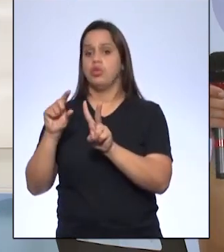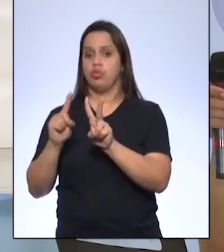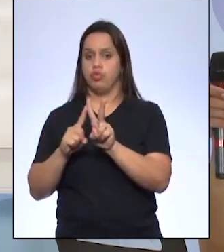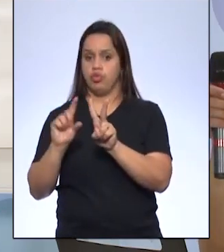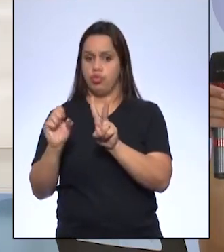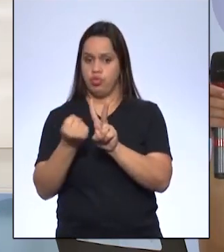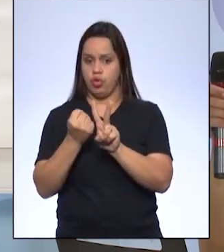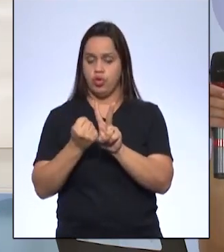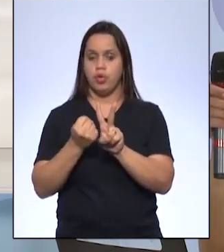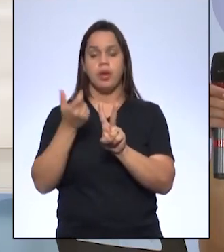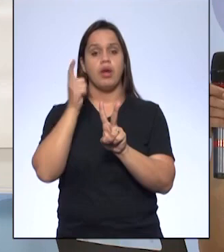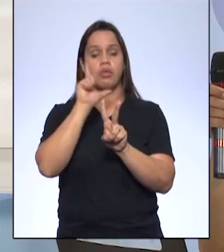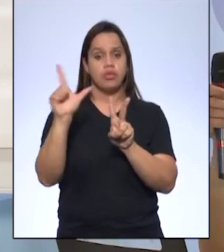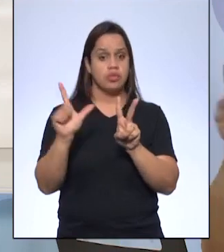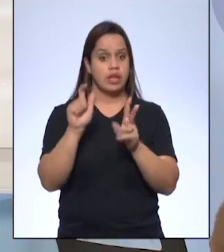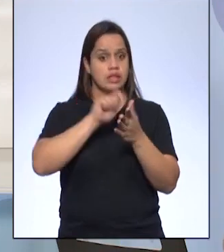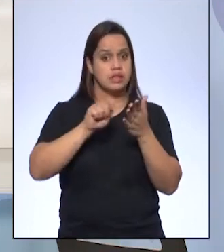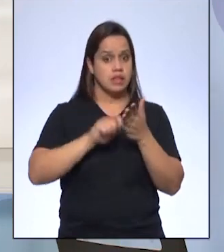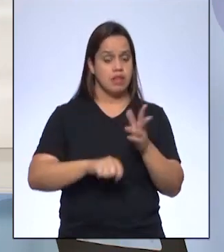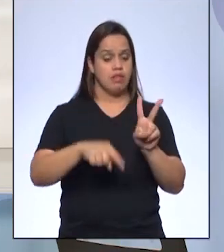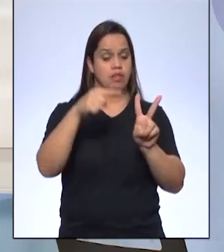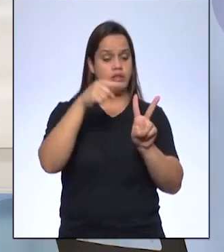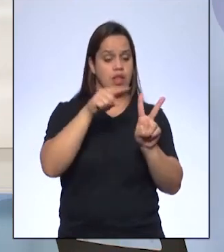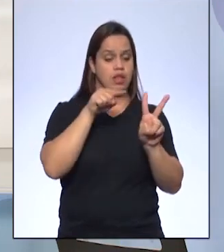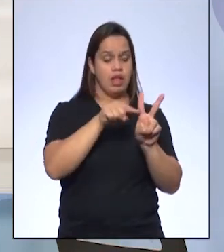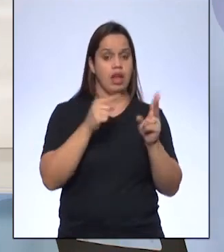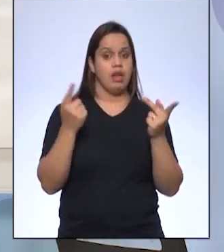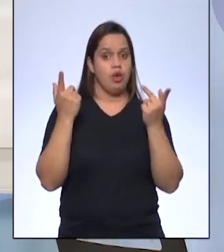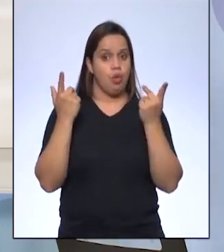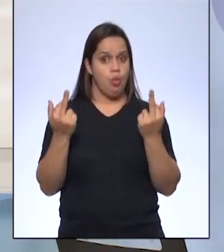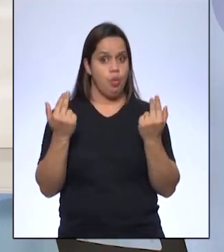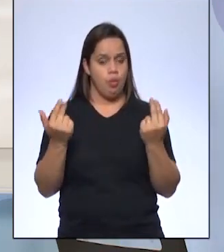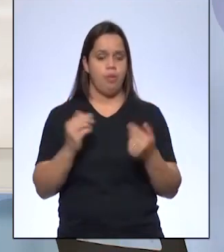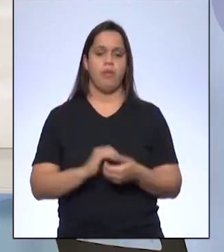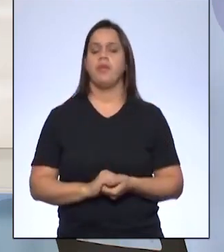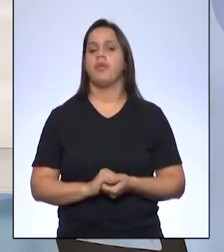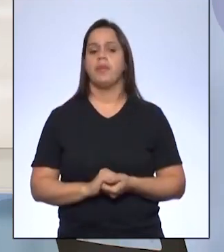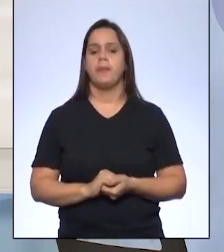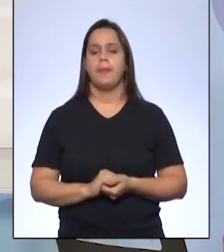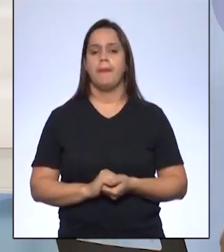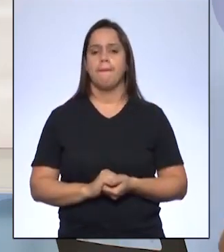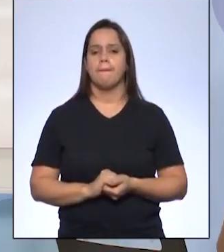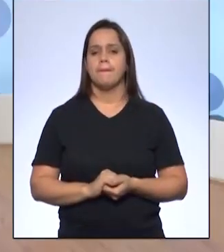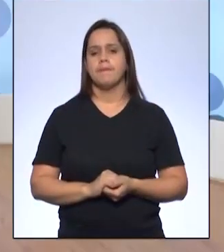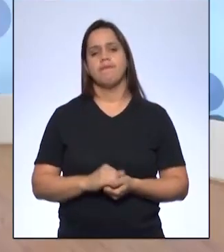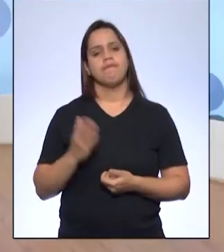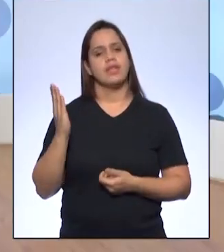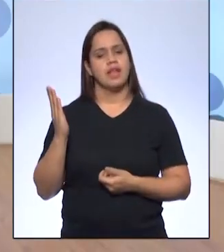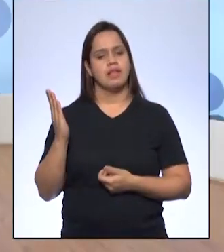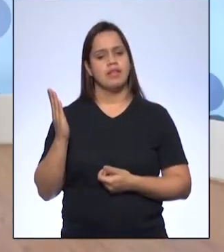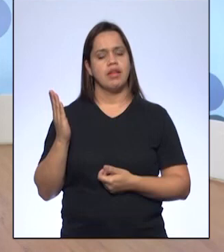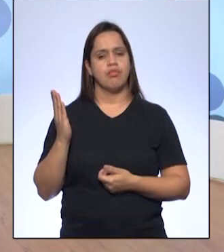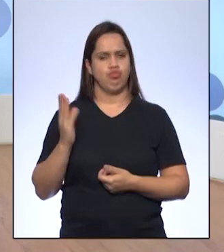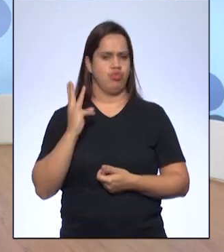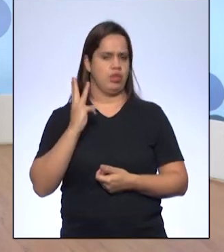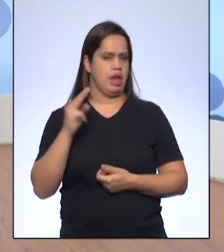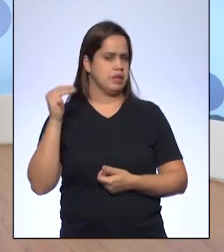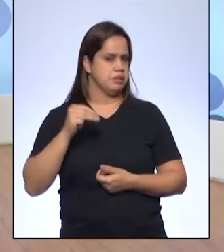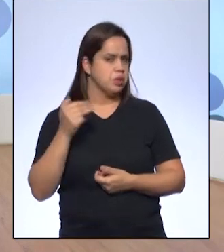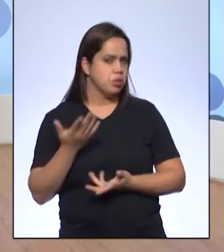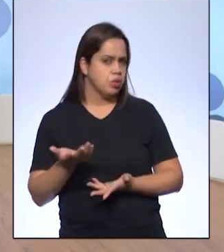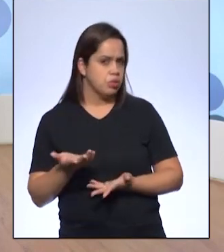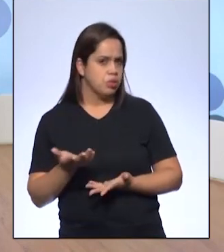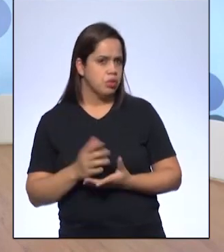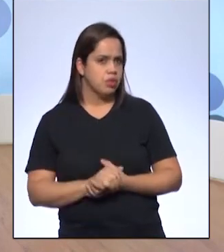o radical semelhante. Tudo bem? Esse daí, pelo menos uns 3